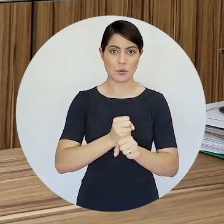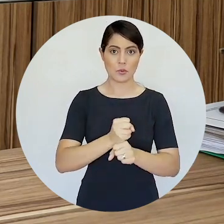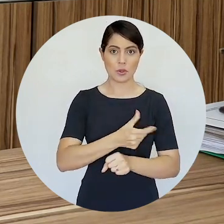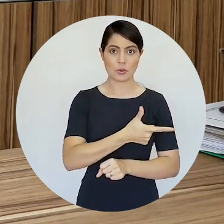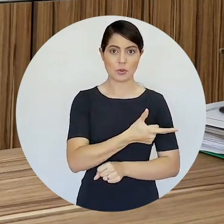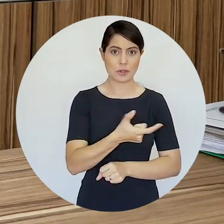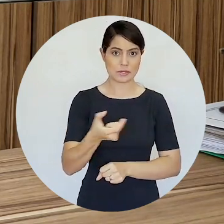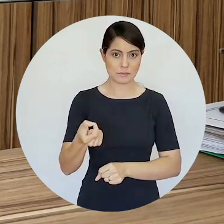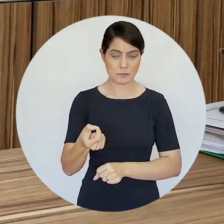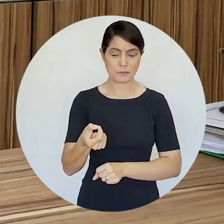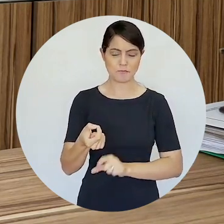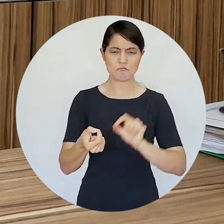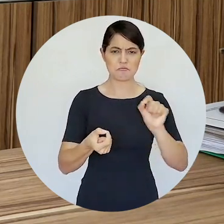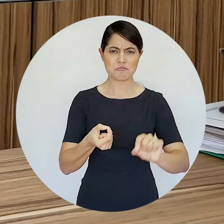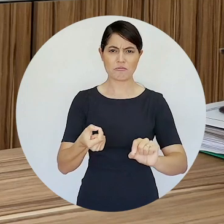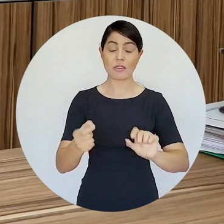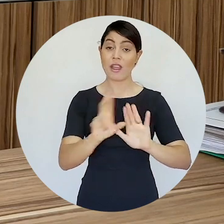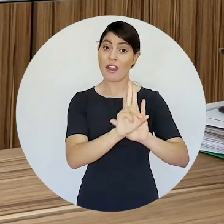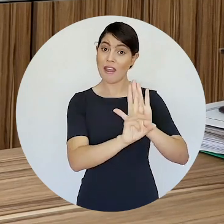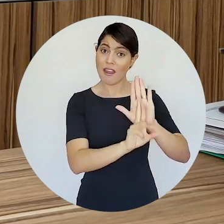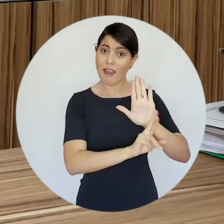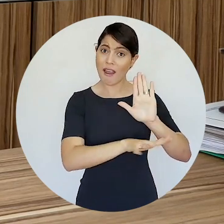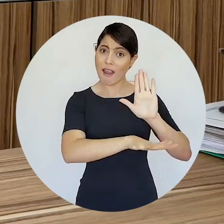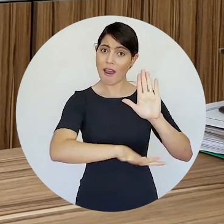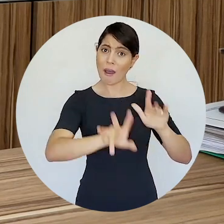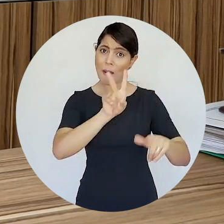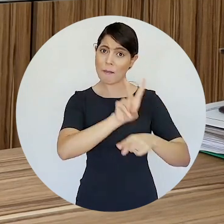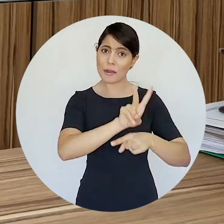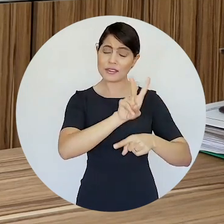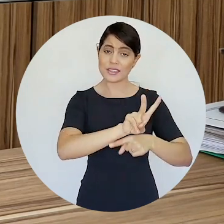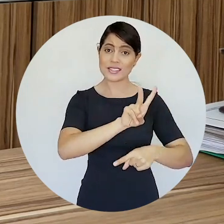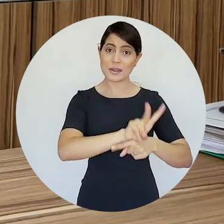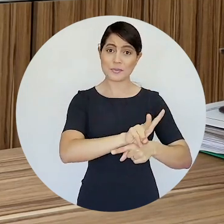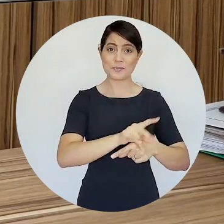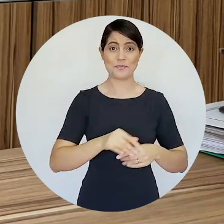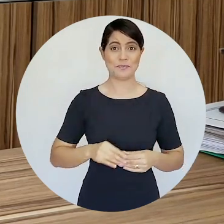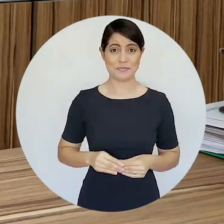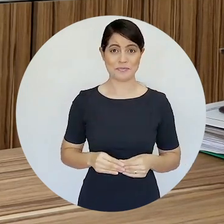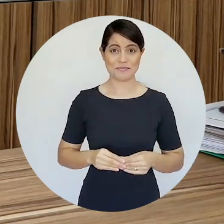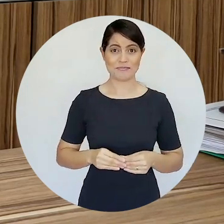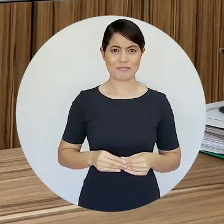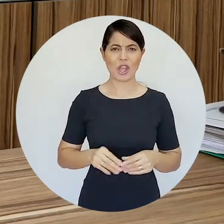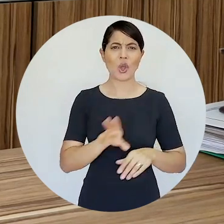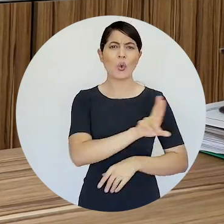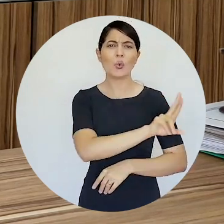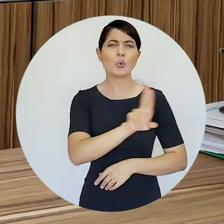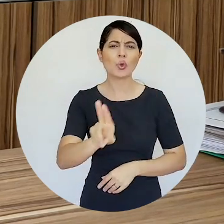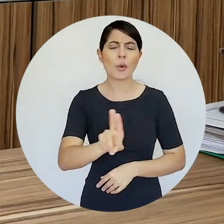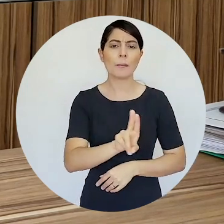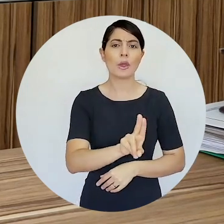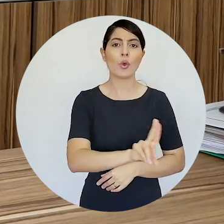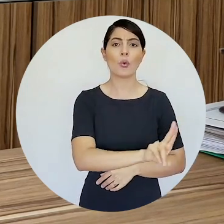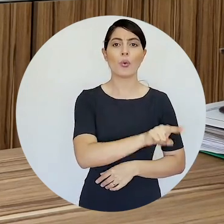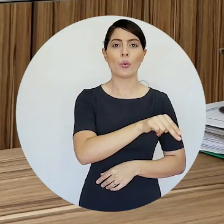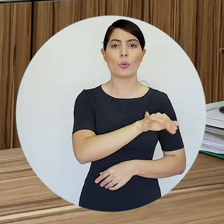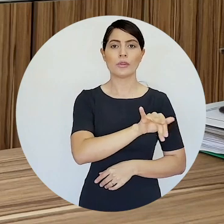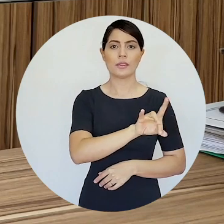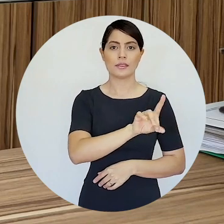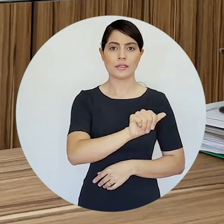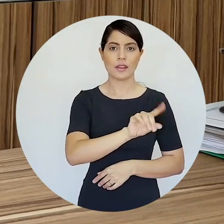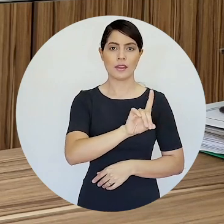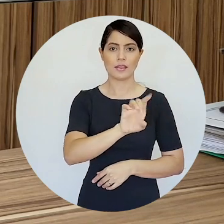9.985 de 2000, ela regulamenta esses espaços e denomina-os de unidade